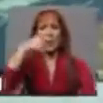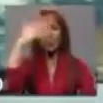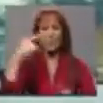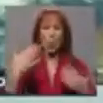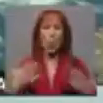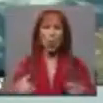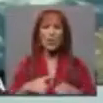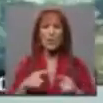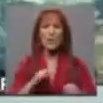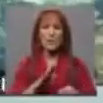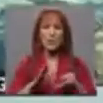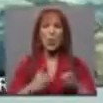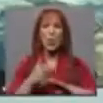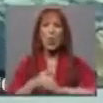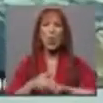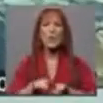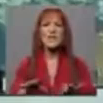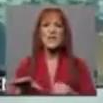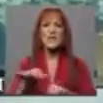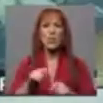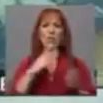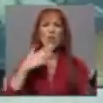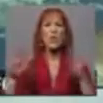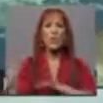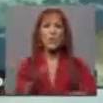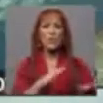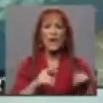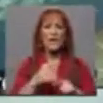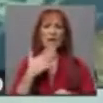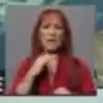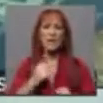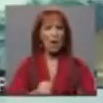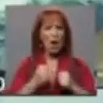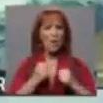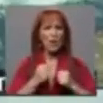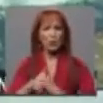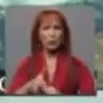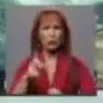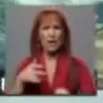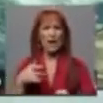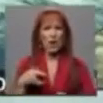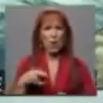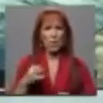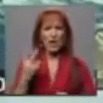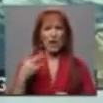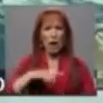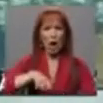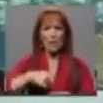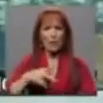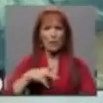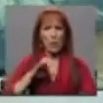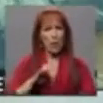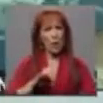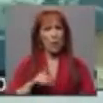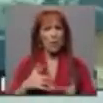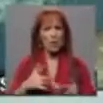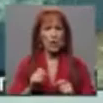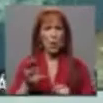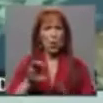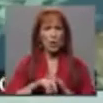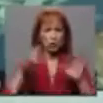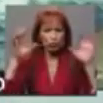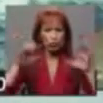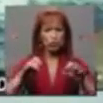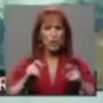Hoje vamos continuar com uma situação de vento sudoeste, temporariamente forte e com rajadas até 90 km por hora no continente e com condições de